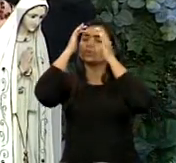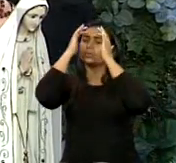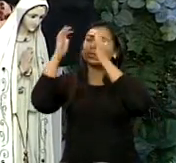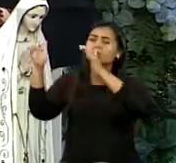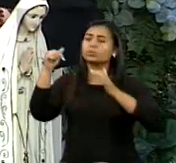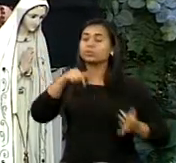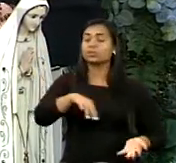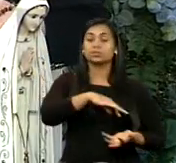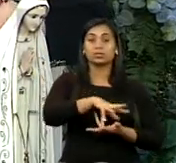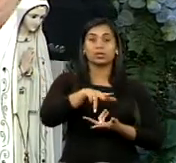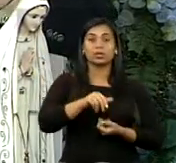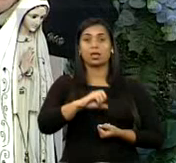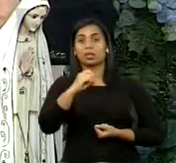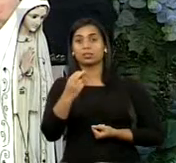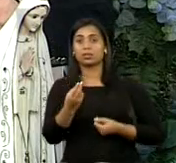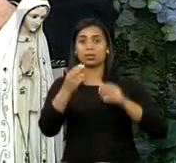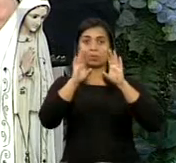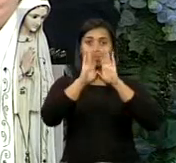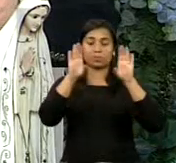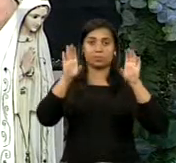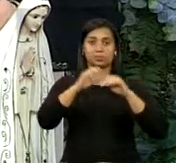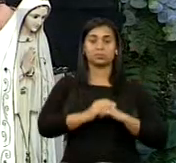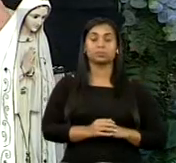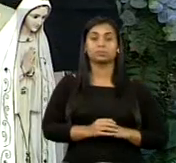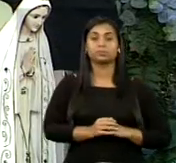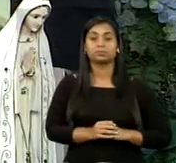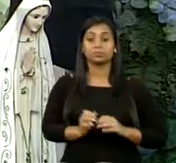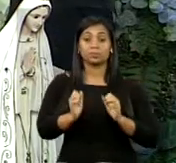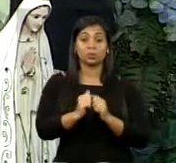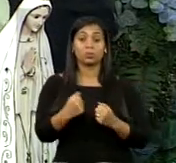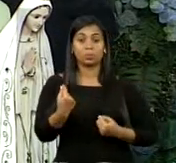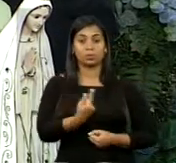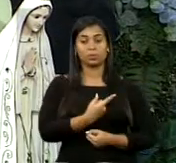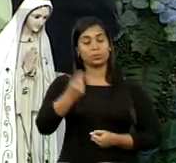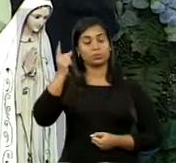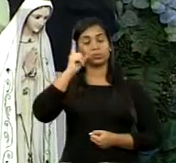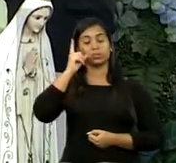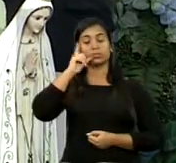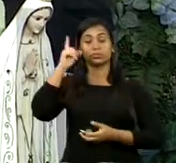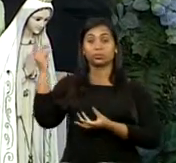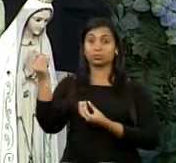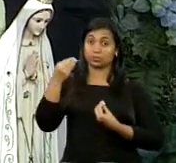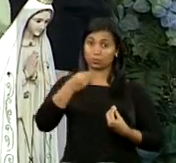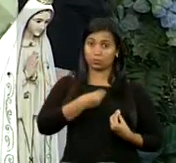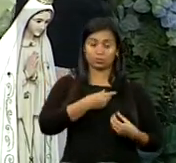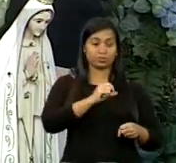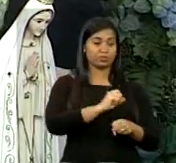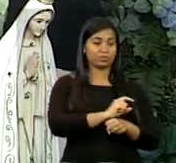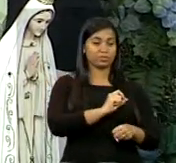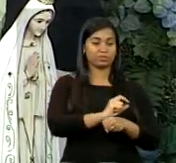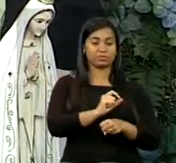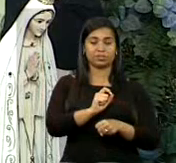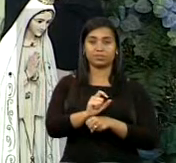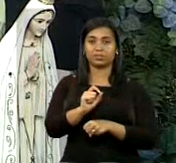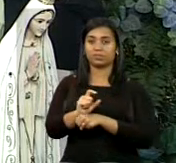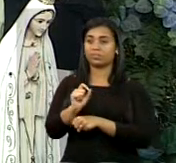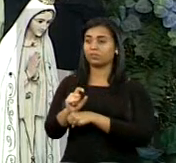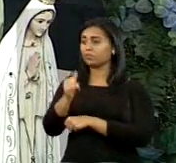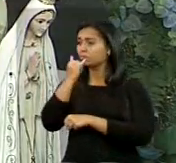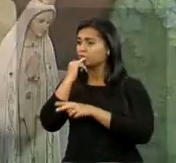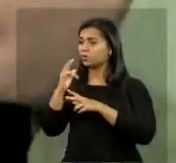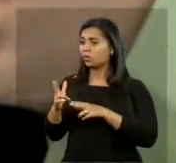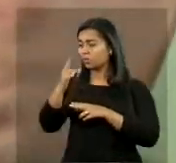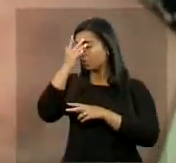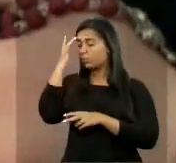reino, seja feita a vossa vontade, assim na terra como no céu. O pão nosso de cada dia nos dai hoje, perdoai-nos as